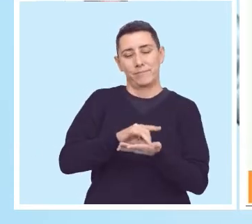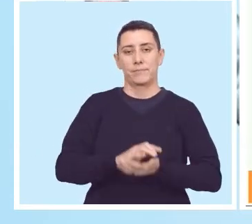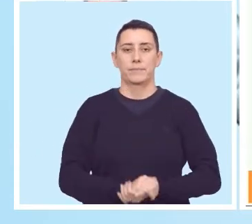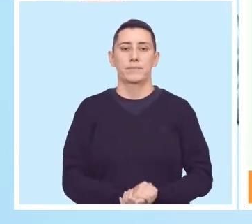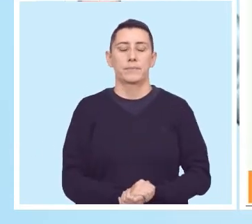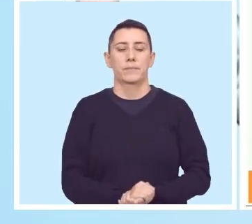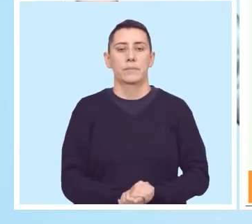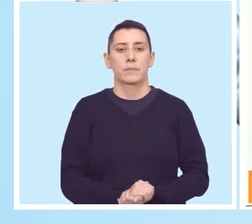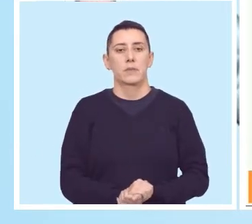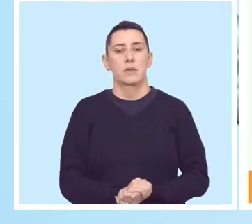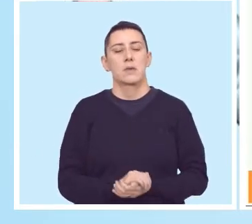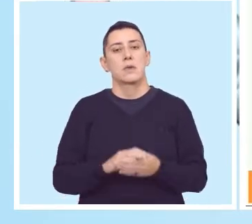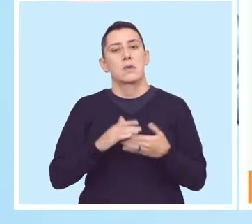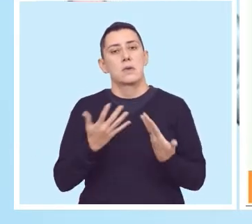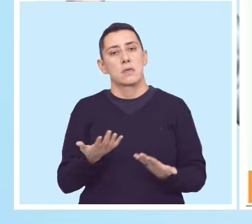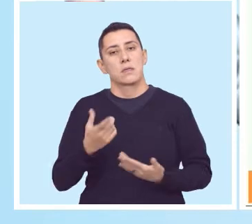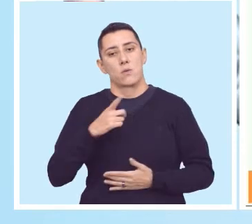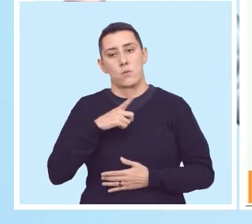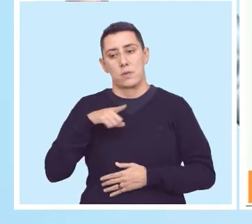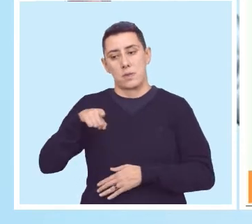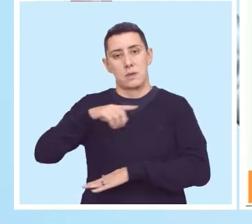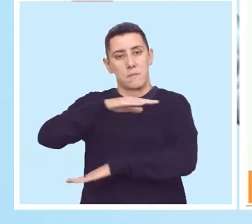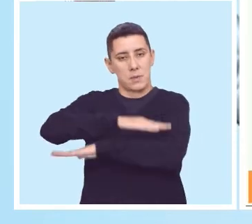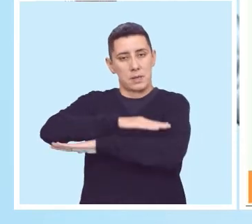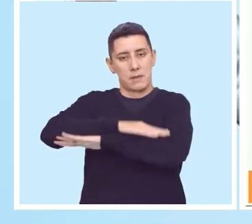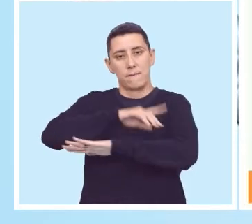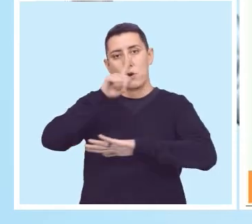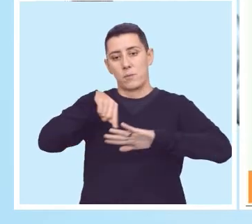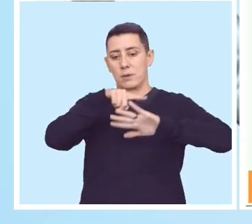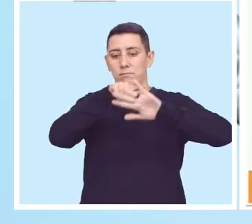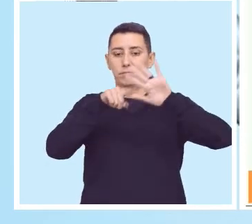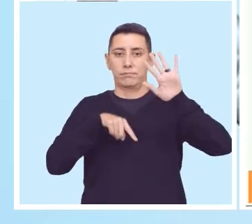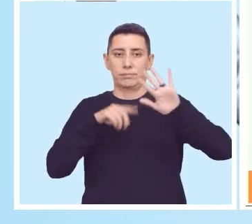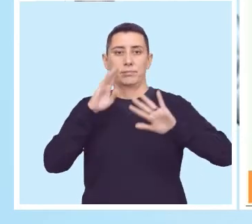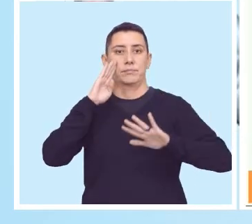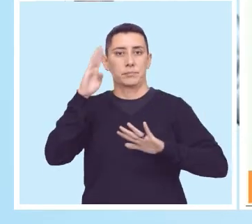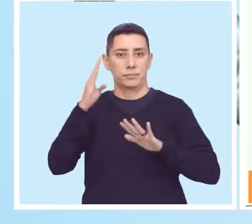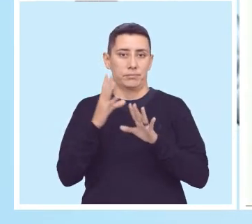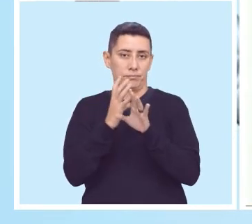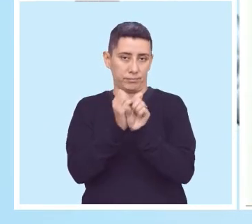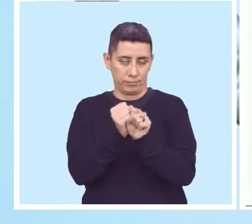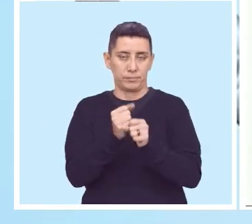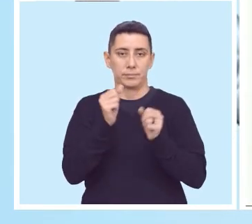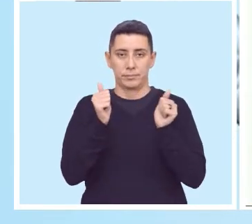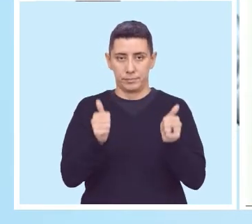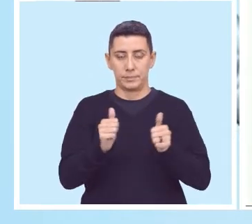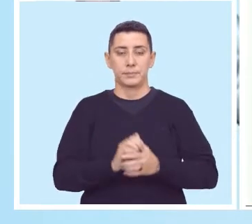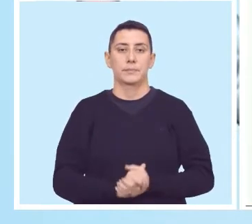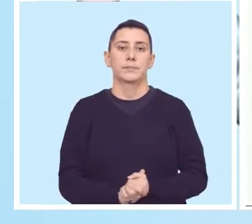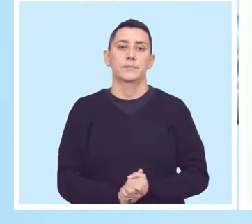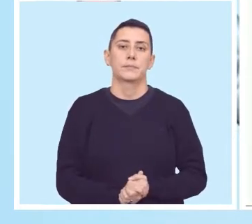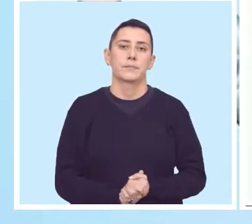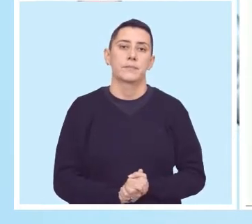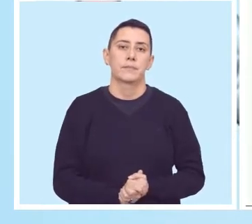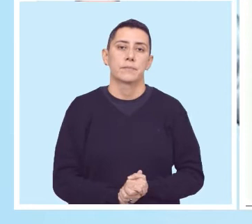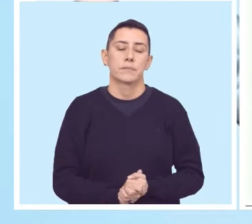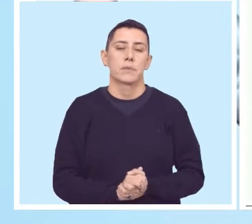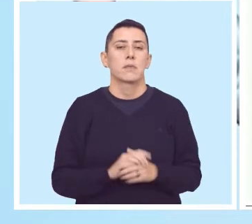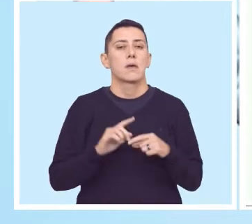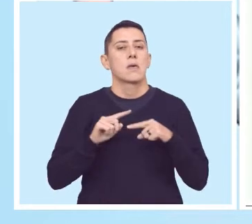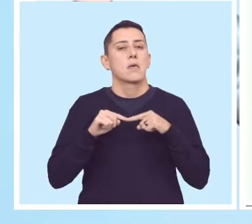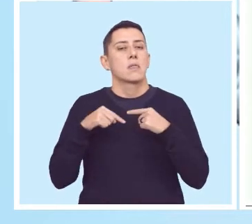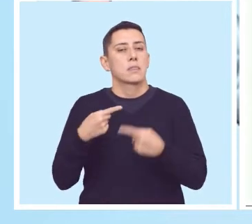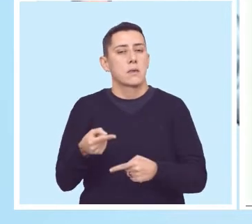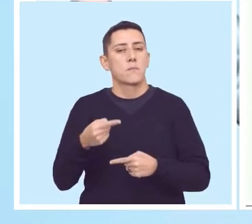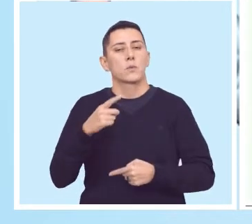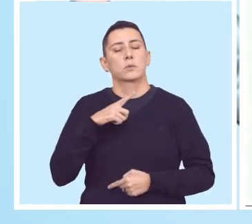Então, basicamente, a plataforma Curupira ela é composta por esses 5 componentes, por essas 5 partes. Em seguida, falando um pouco